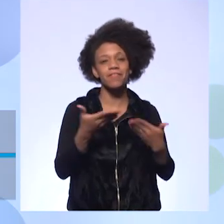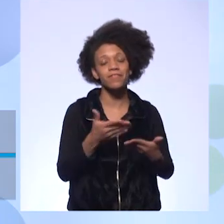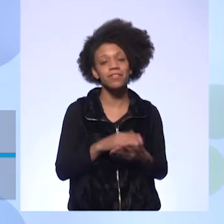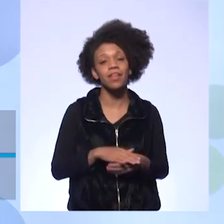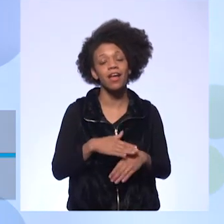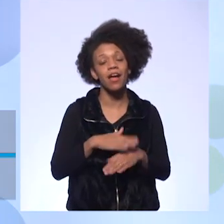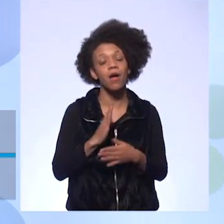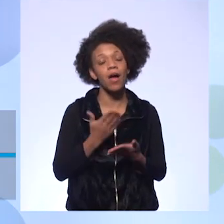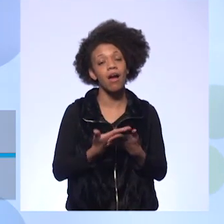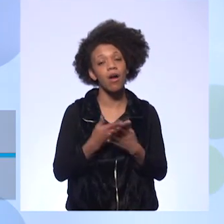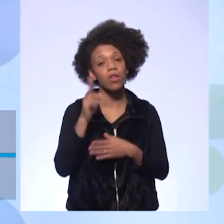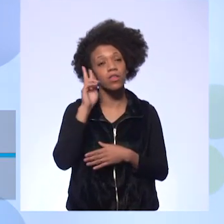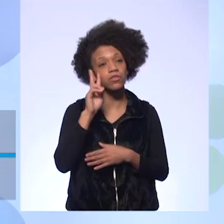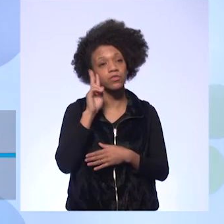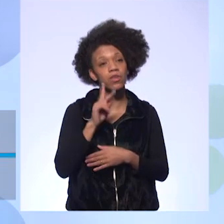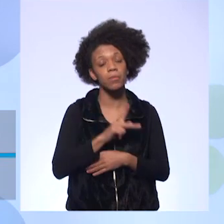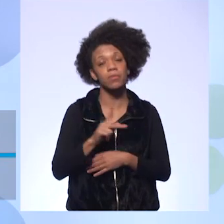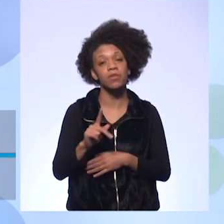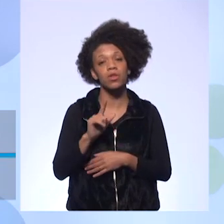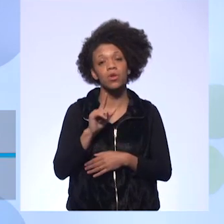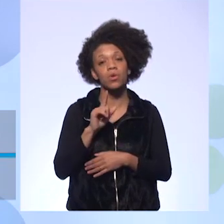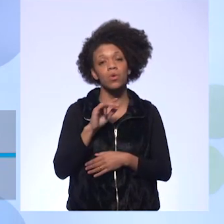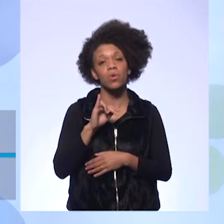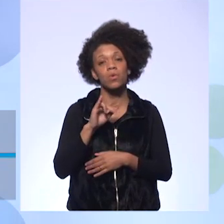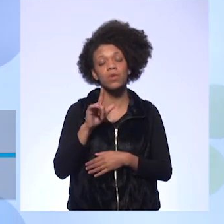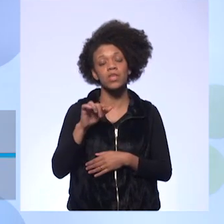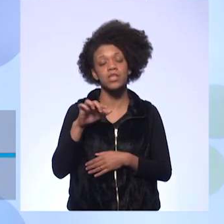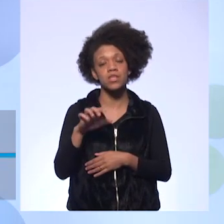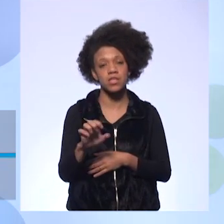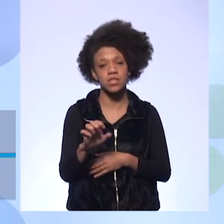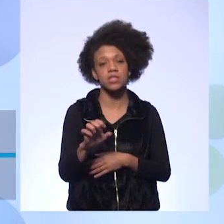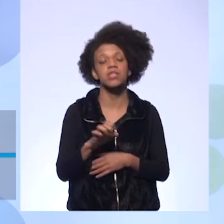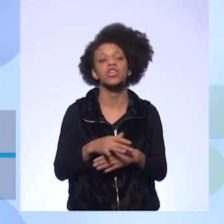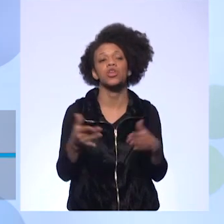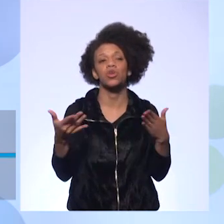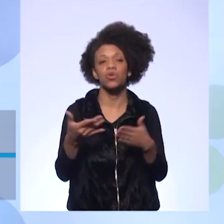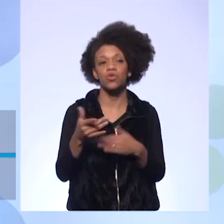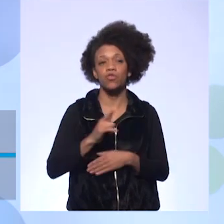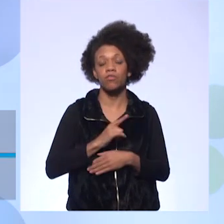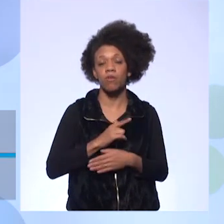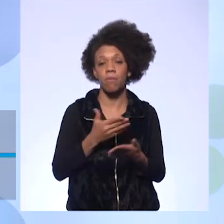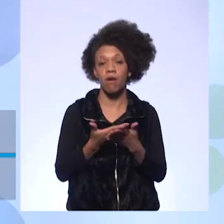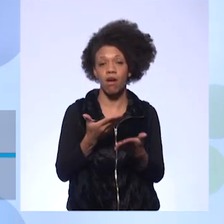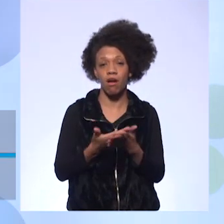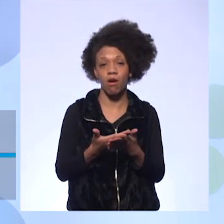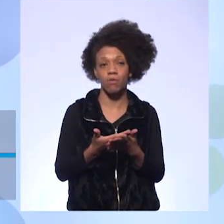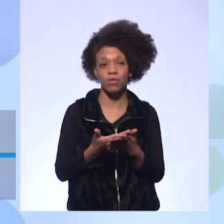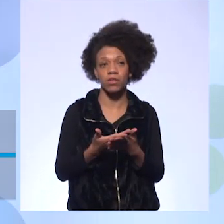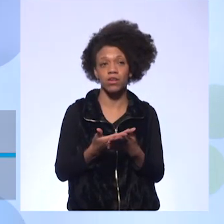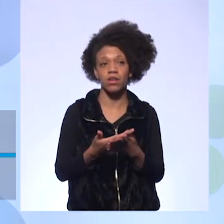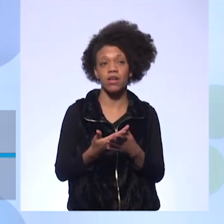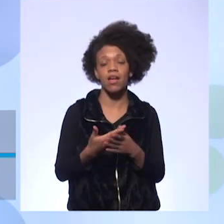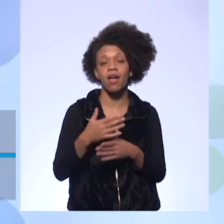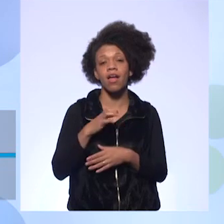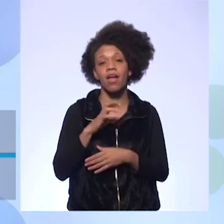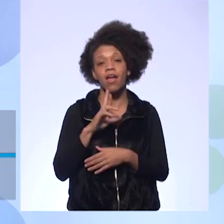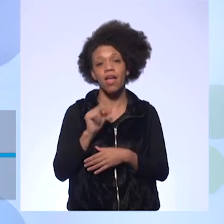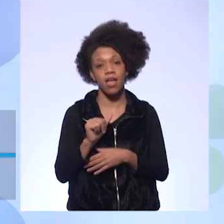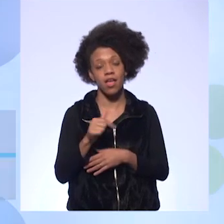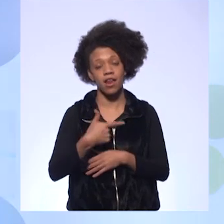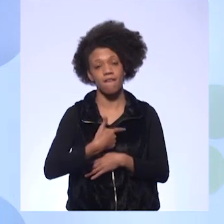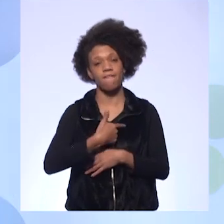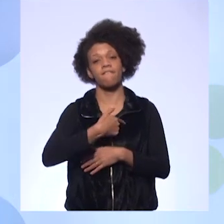uma aula de História. Eu sou a professora Luíse Coutinho e hoje nós teremos uma aula sobre a Era